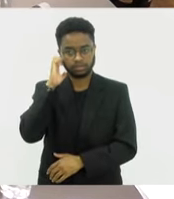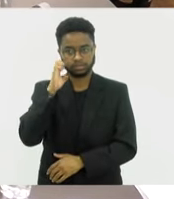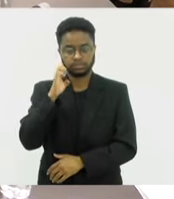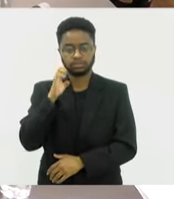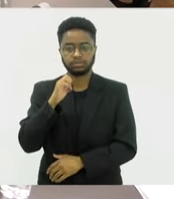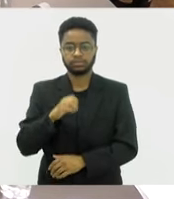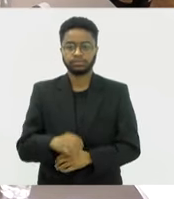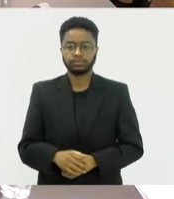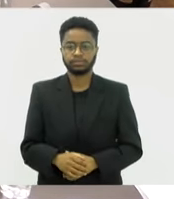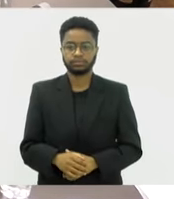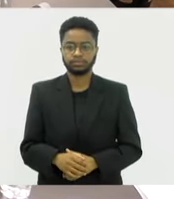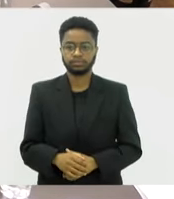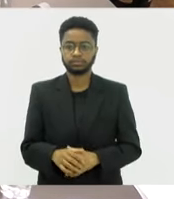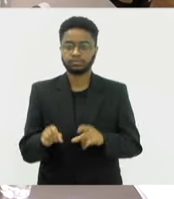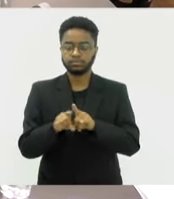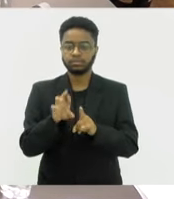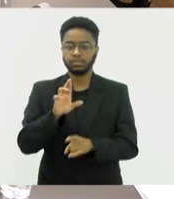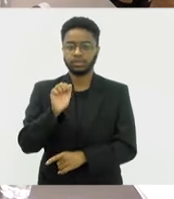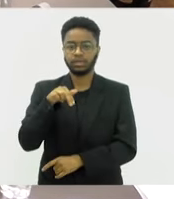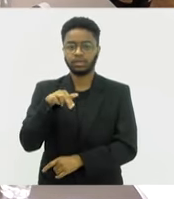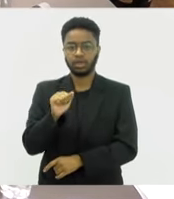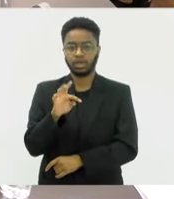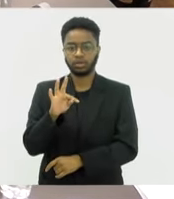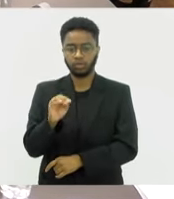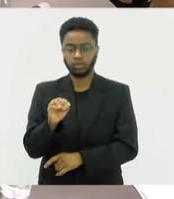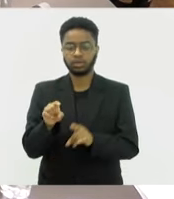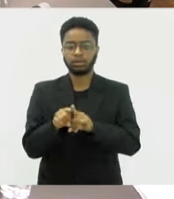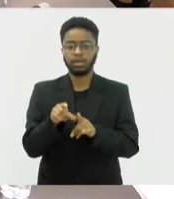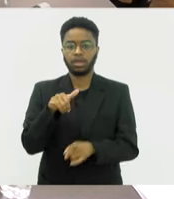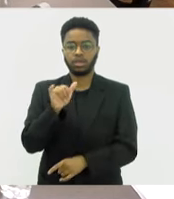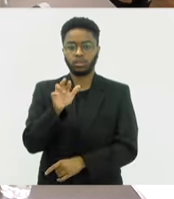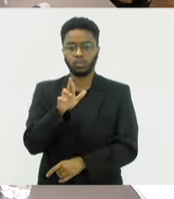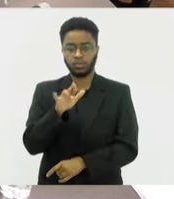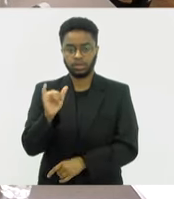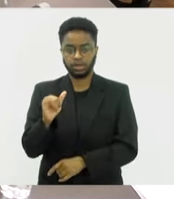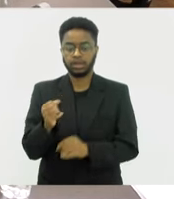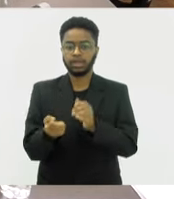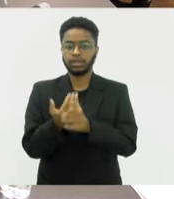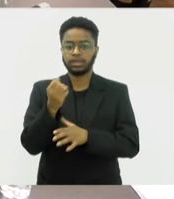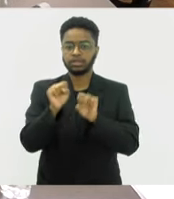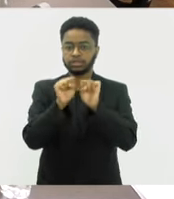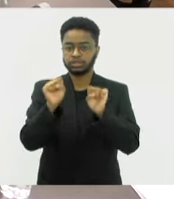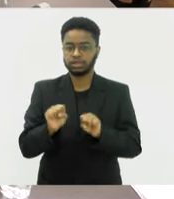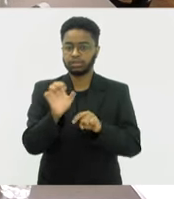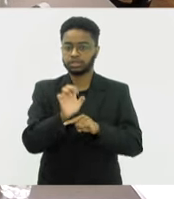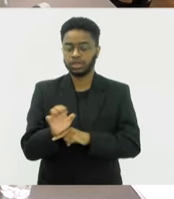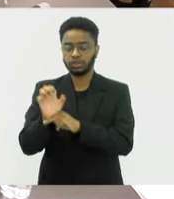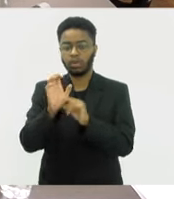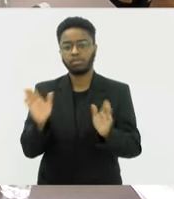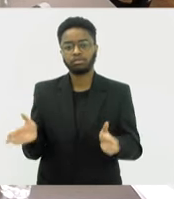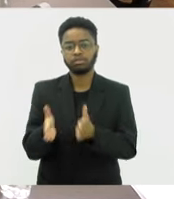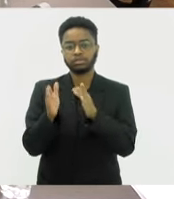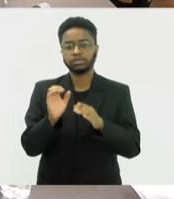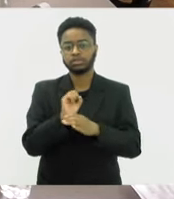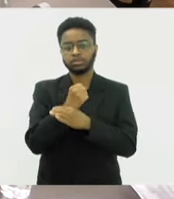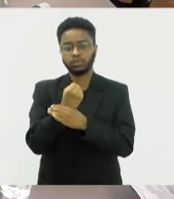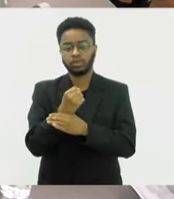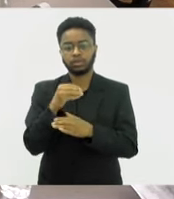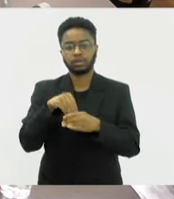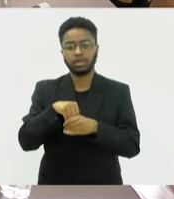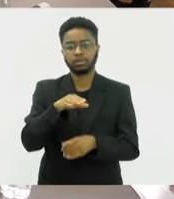Élica Takimoto, Renato Machado e Yuri, que institui o Sistema Estadual de Promoção à Segurança nas Unidades